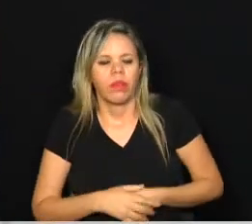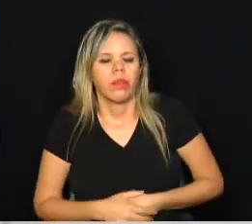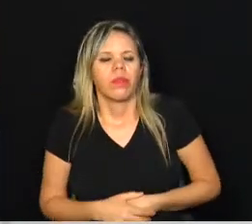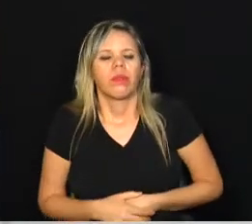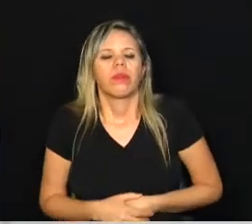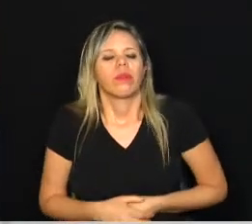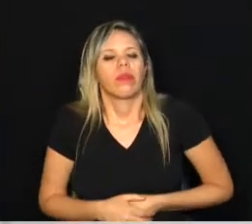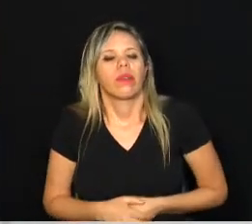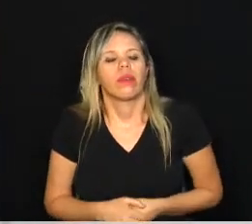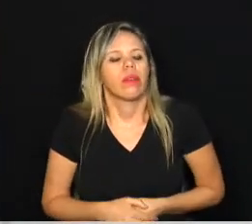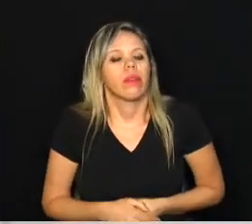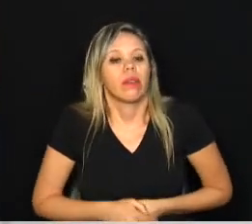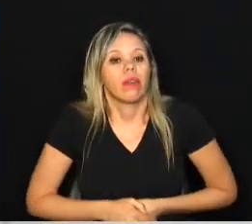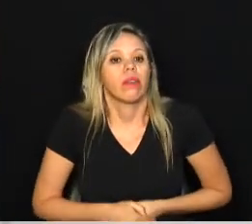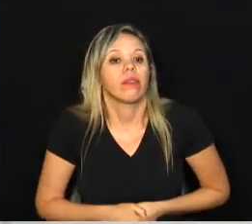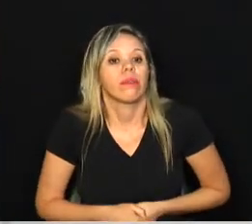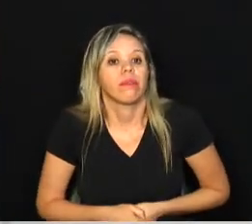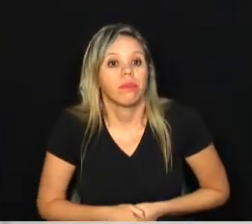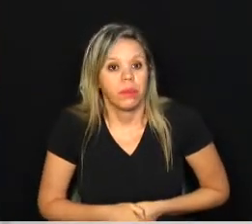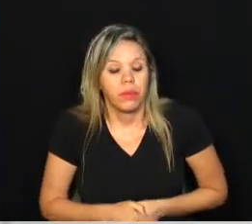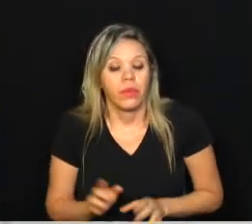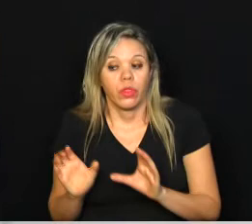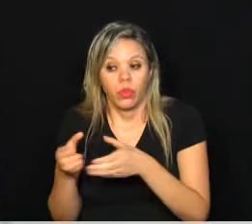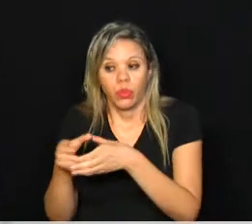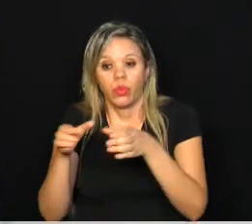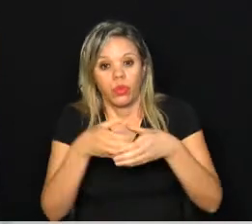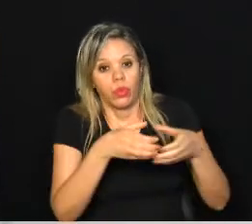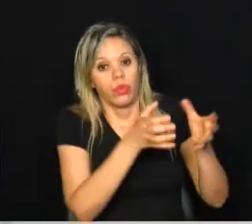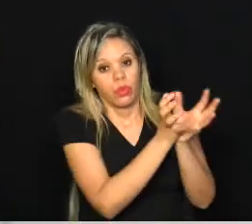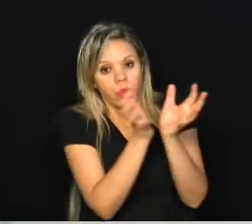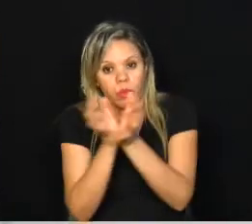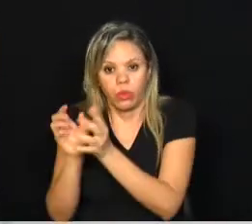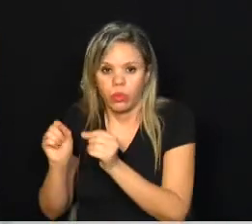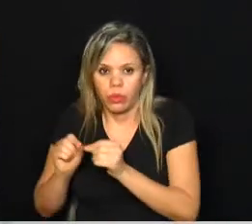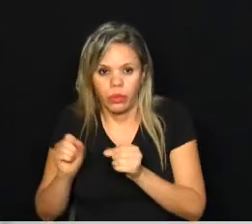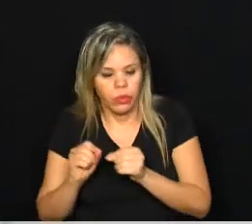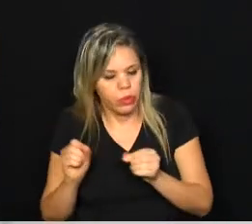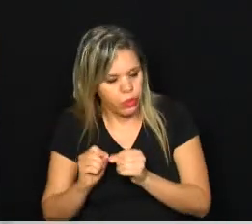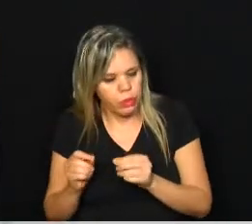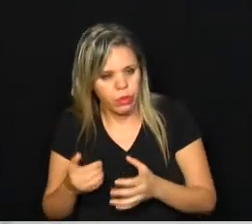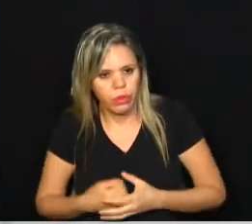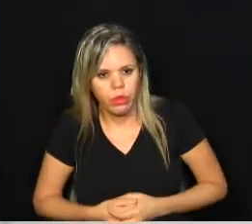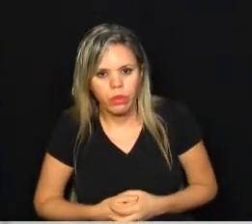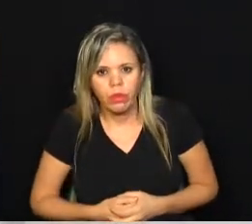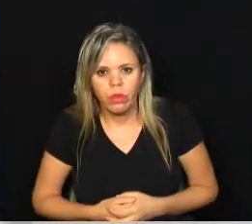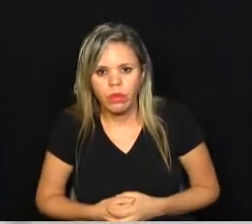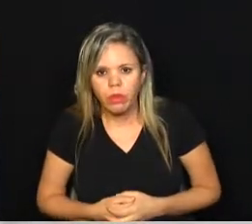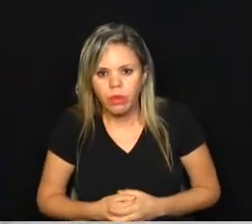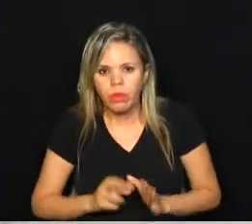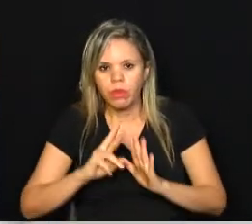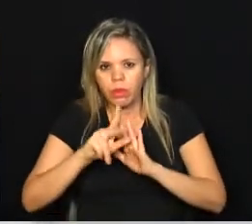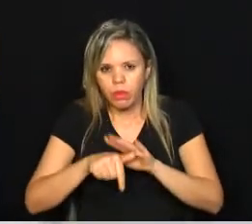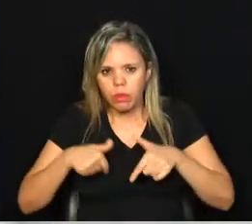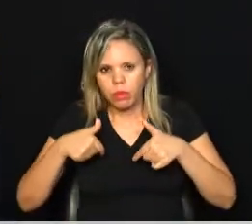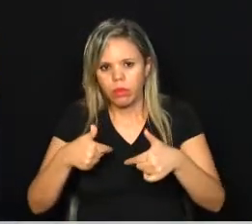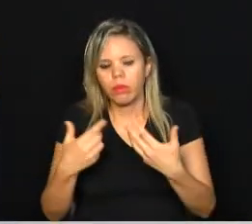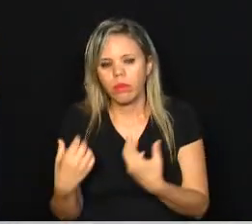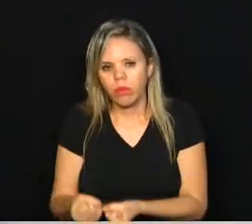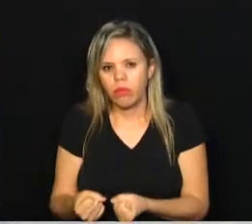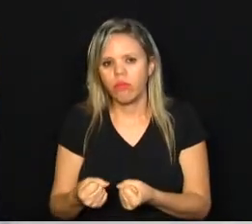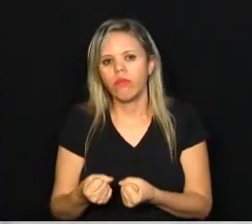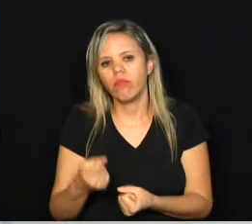está aí nos grupos fazendo, e vamos ter são diversas frentes que estão